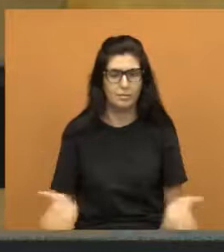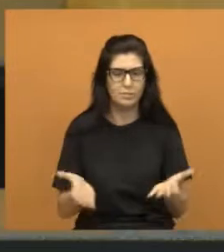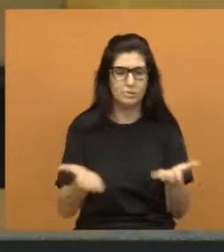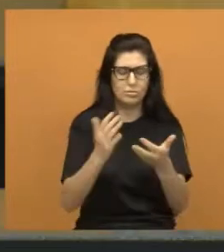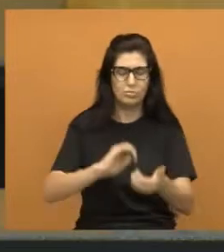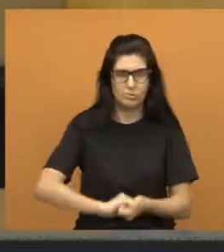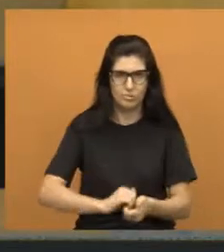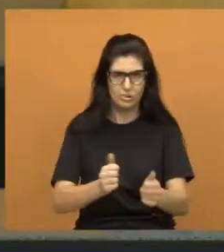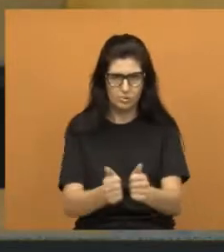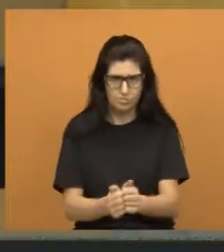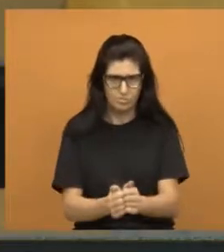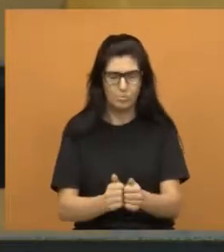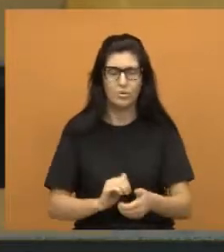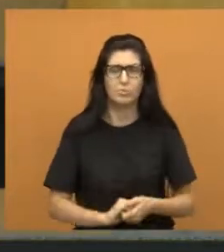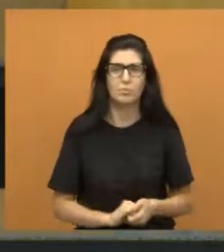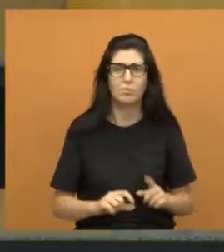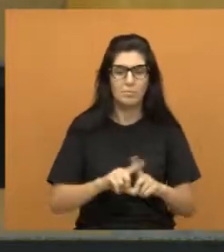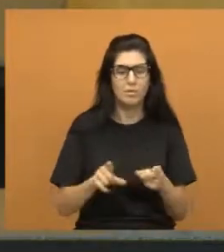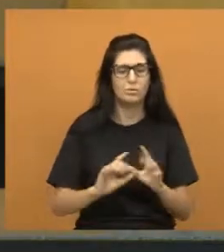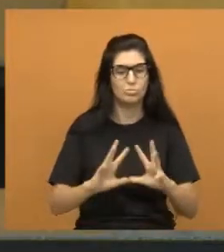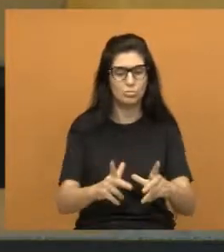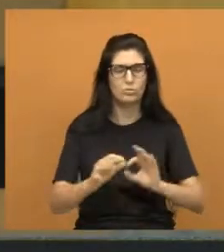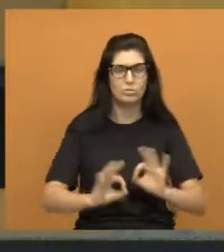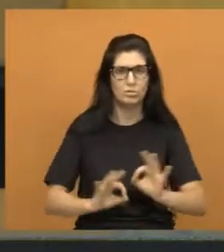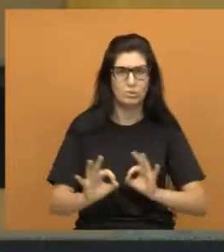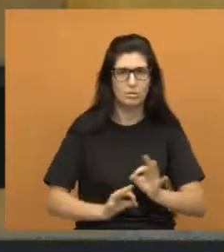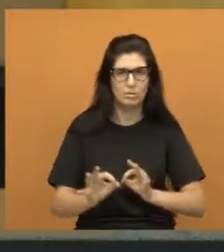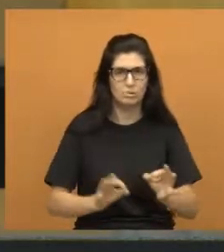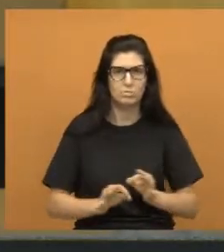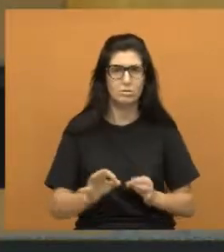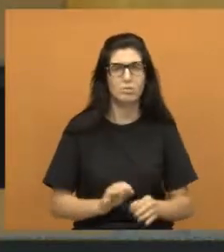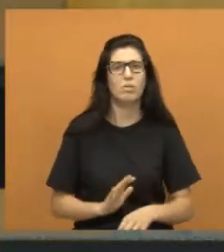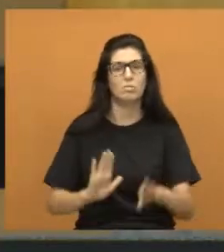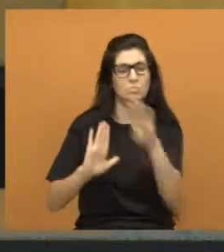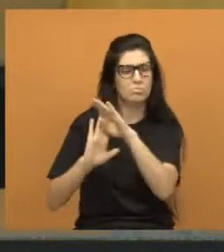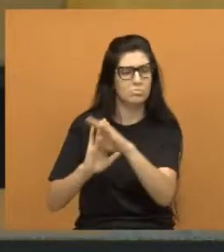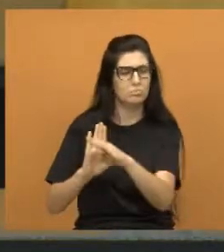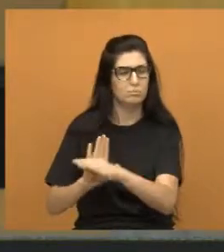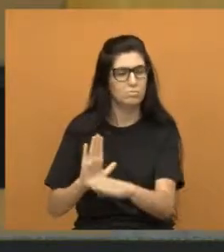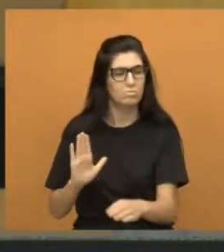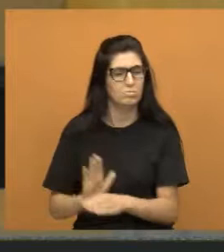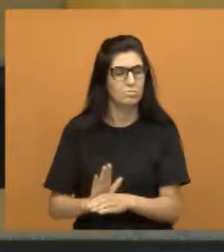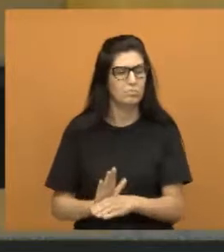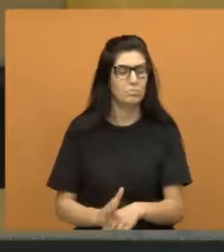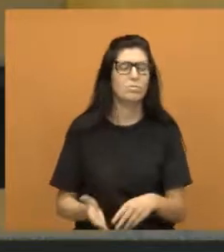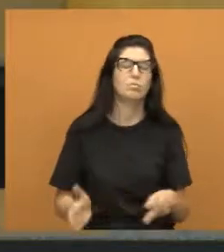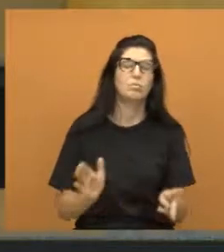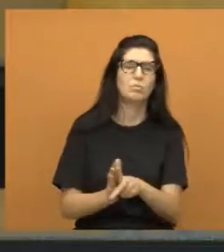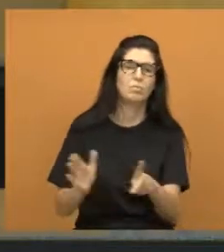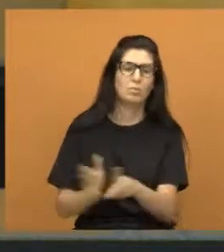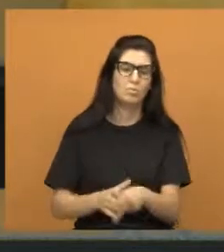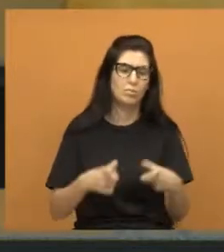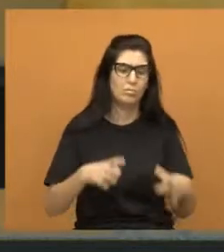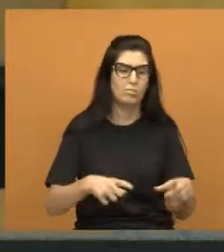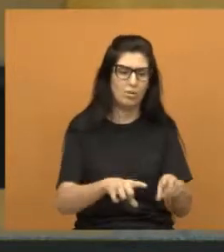esporte, mas isso vai ser tudo organizado e com critérios de uso do espaço. Principalmente, nós vamos ter que aprovar